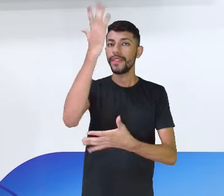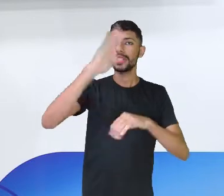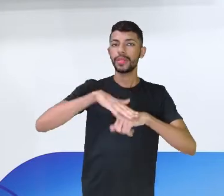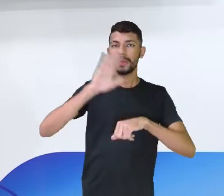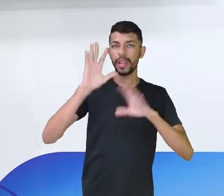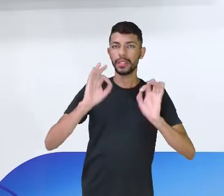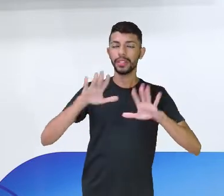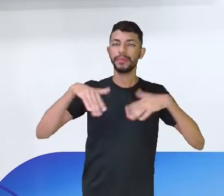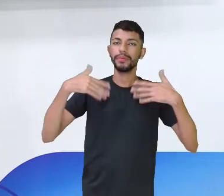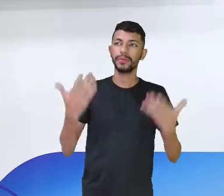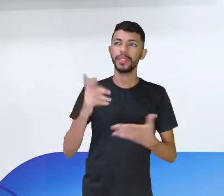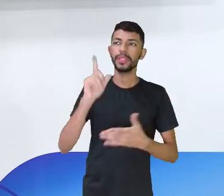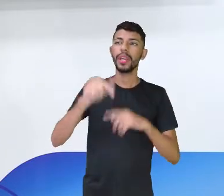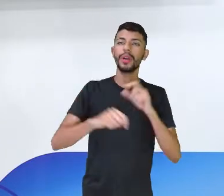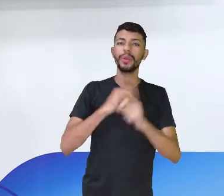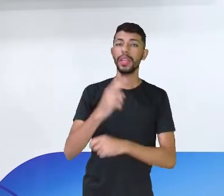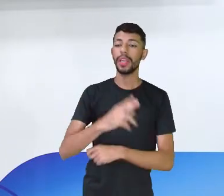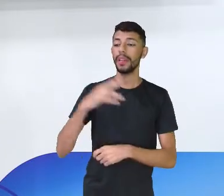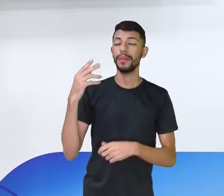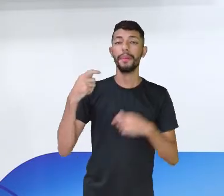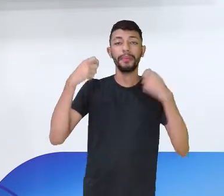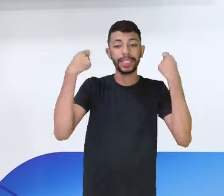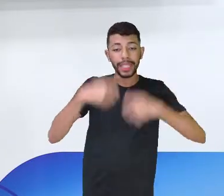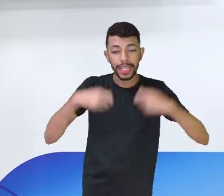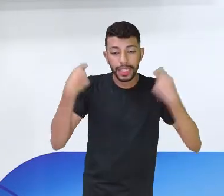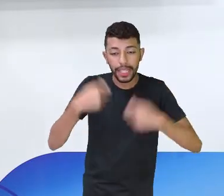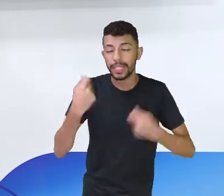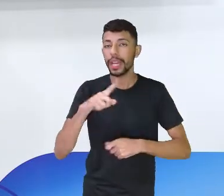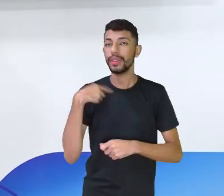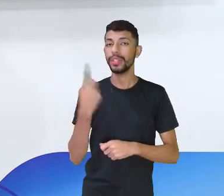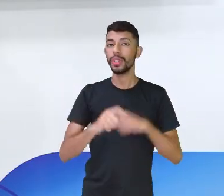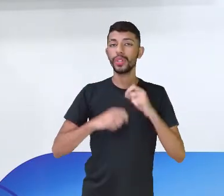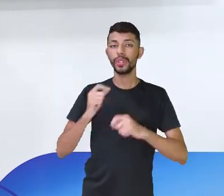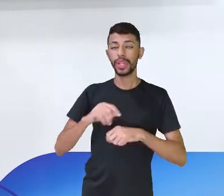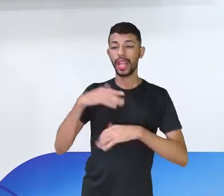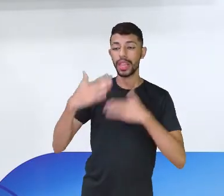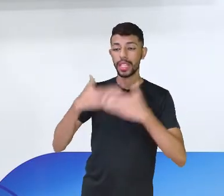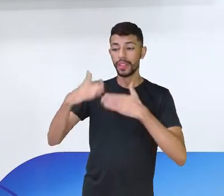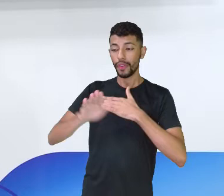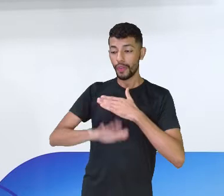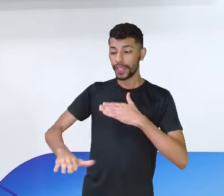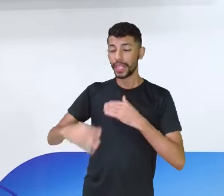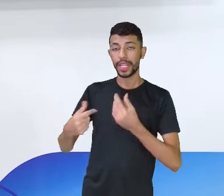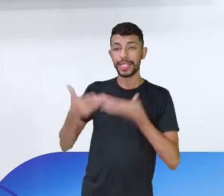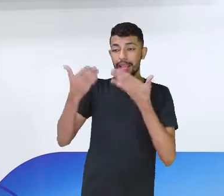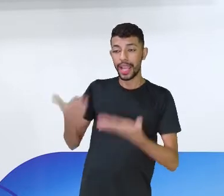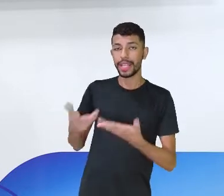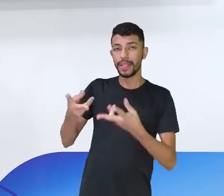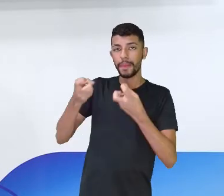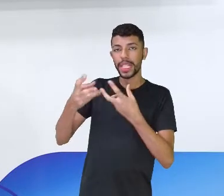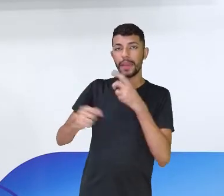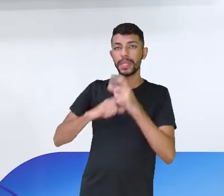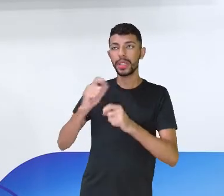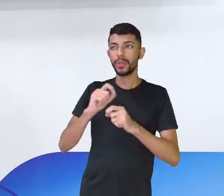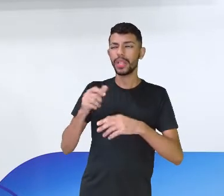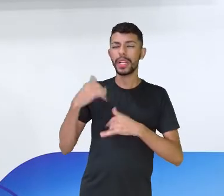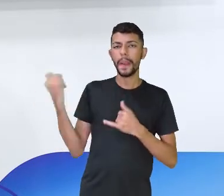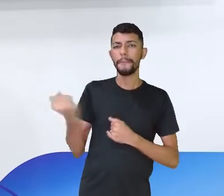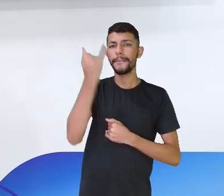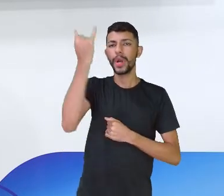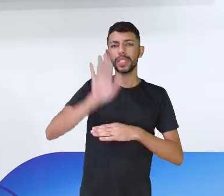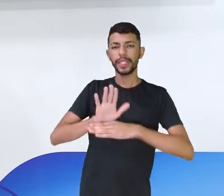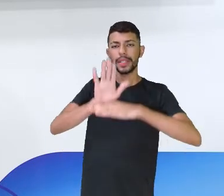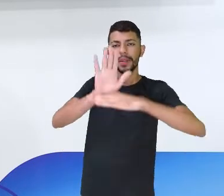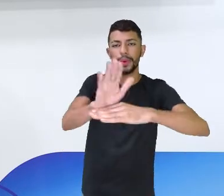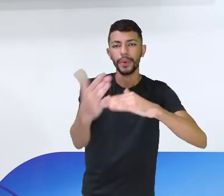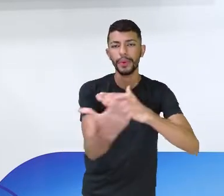Então, é urgente que a gente desenvolva nas crianças essa percepção da importância da colaboração e da